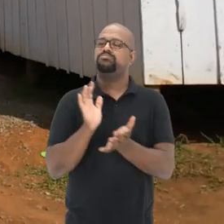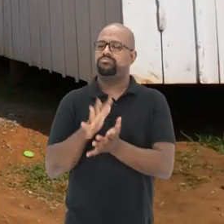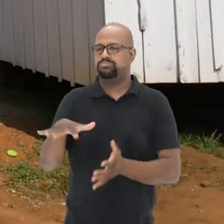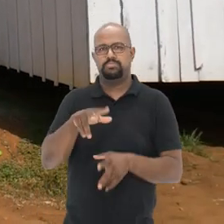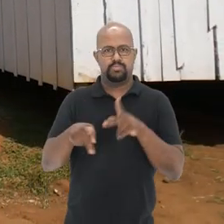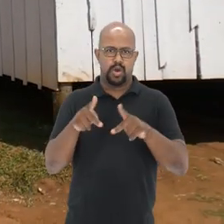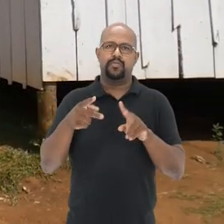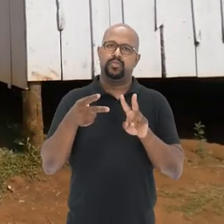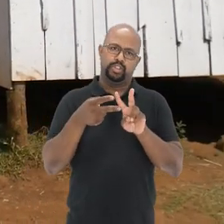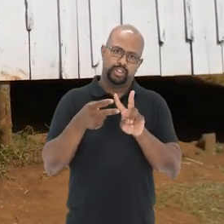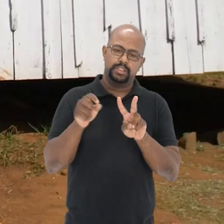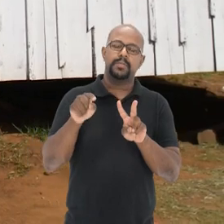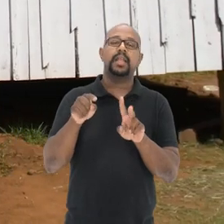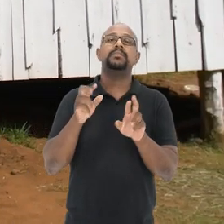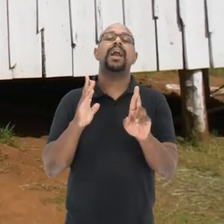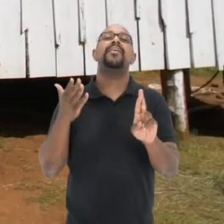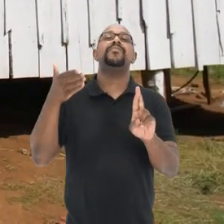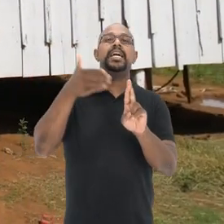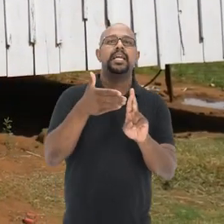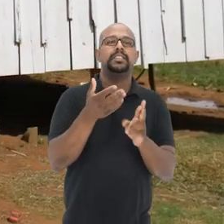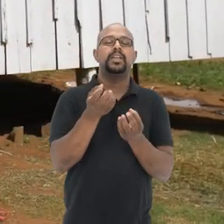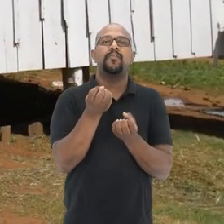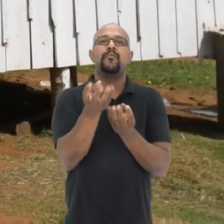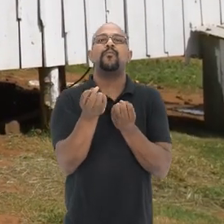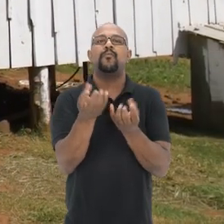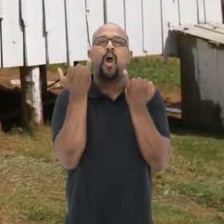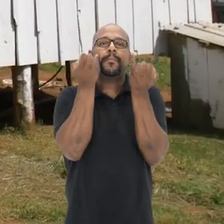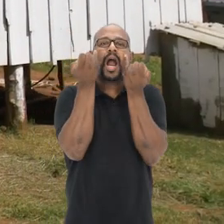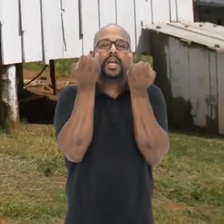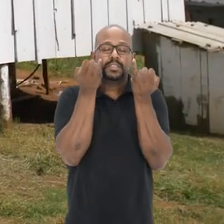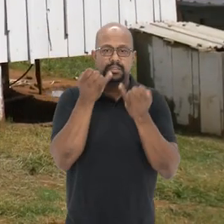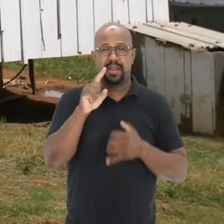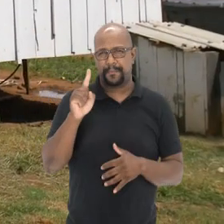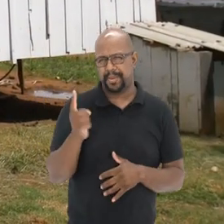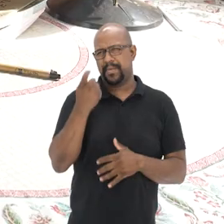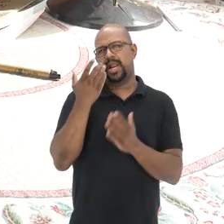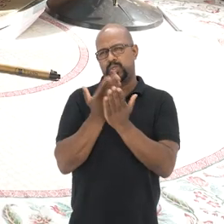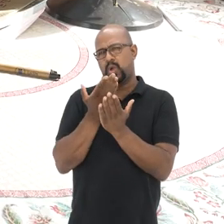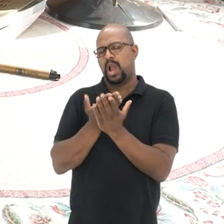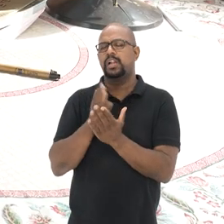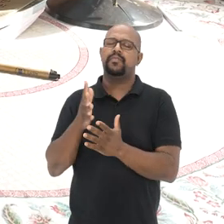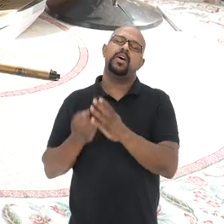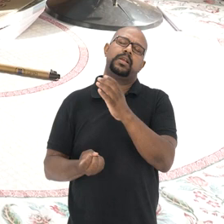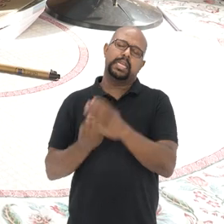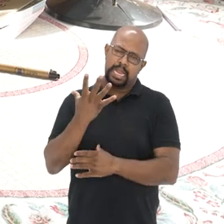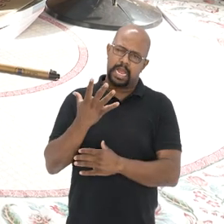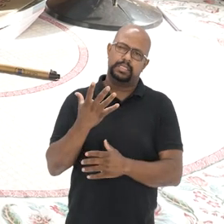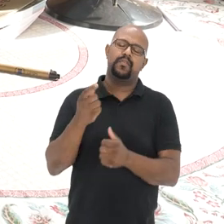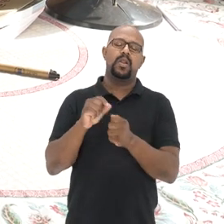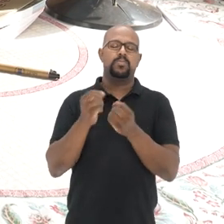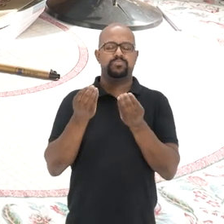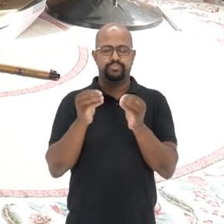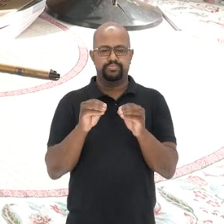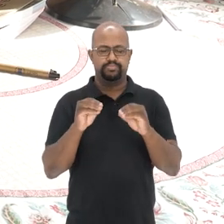para as comunidades indígenas o ponto de referência, o ponto de informação. As primeiras escolas, né, que foram criadas, que